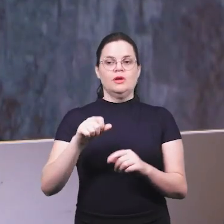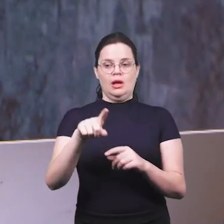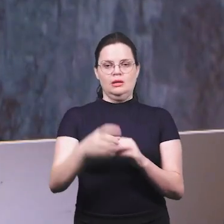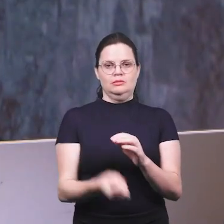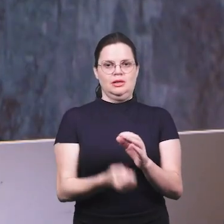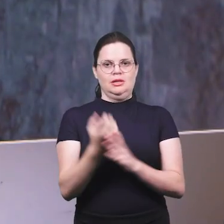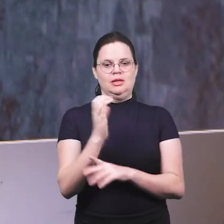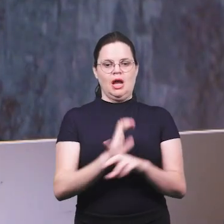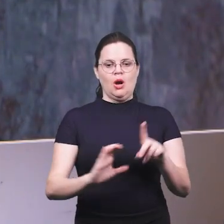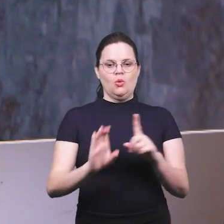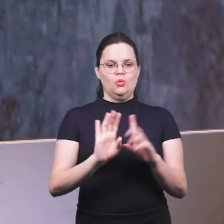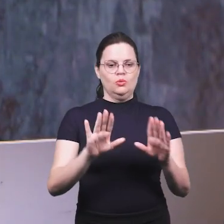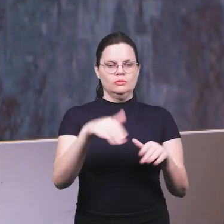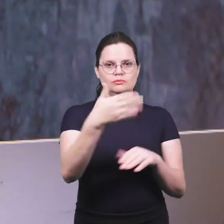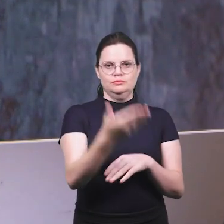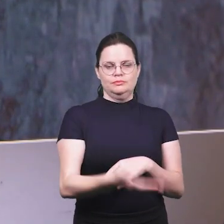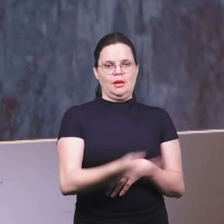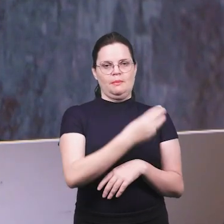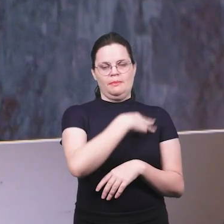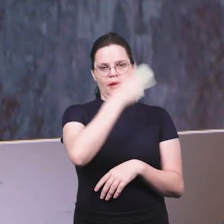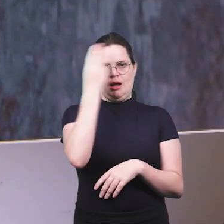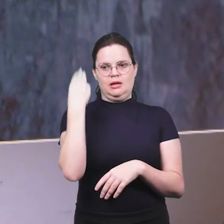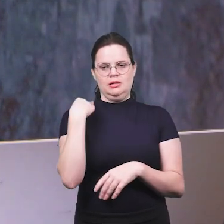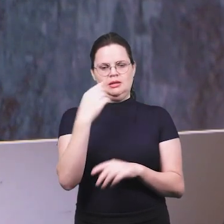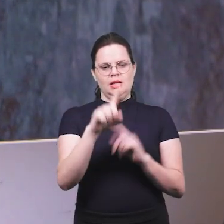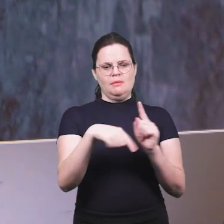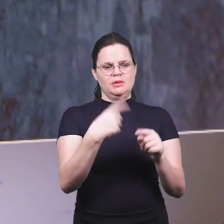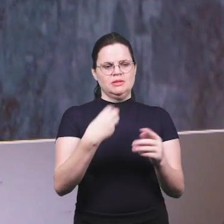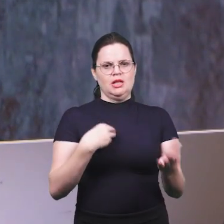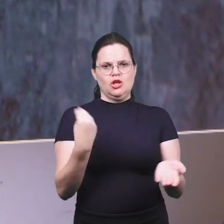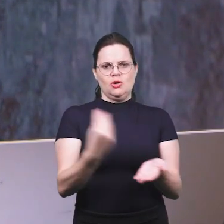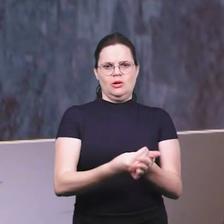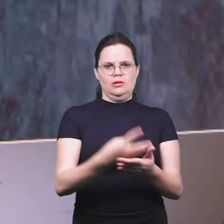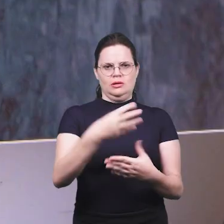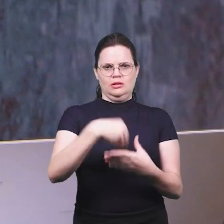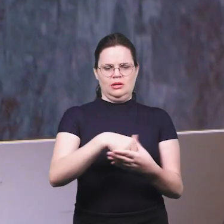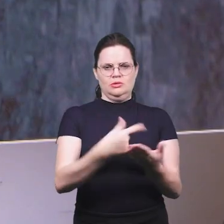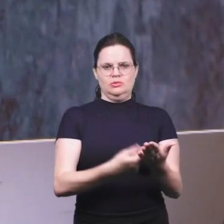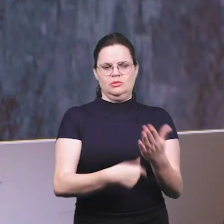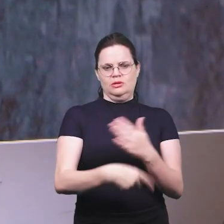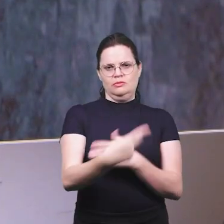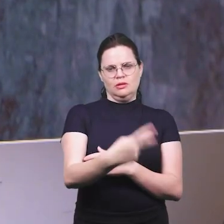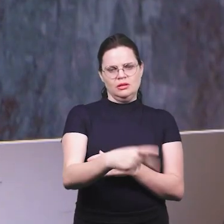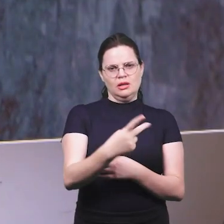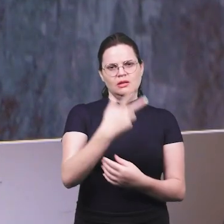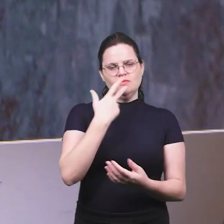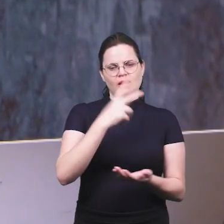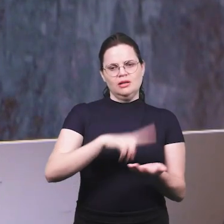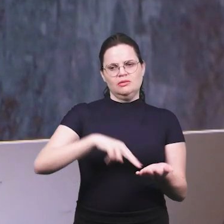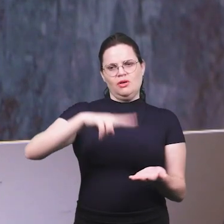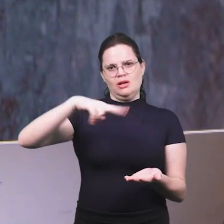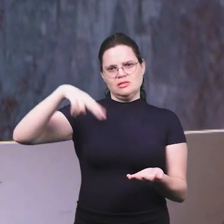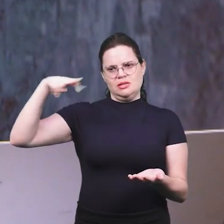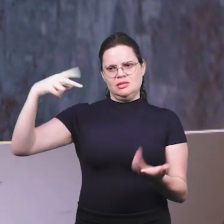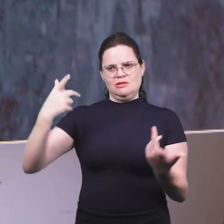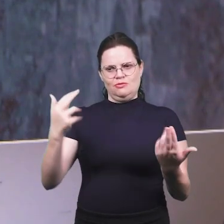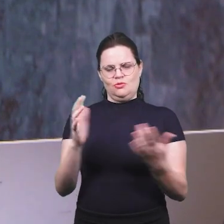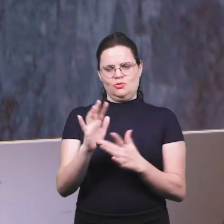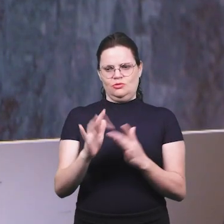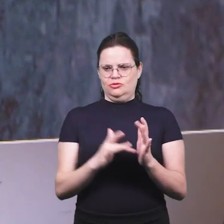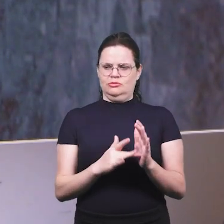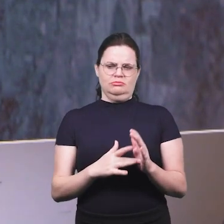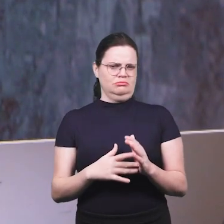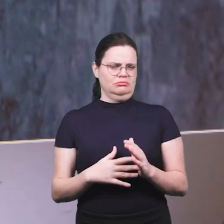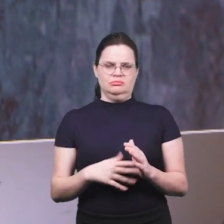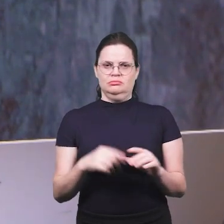a ascensão, né, que foi isso aí. Muitas doutrinas sobre Maria foi estabelecida mais ou menos 200